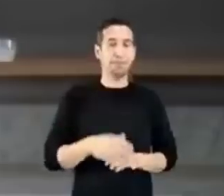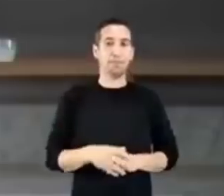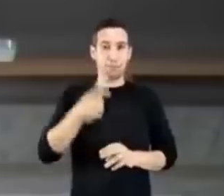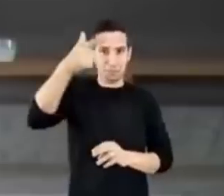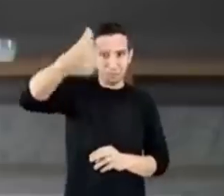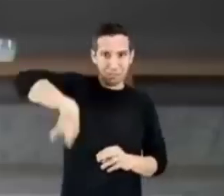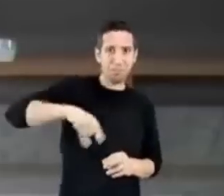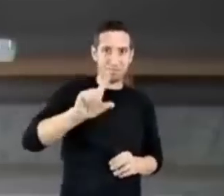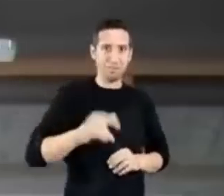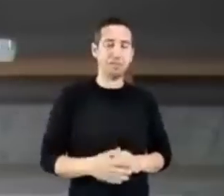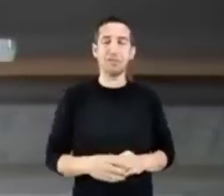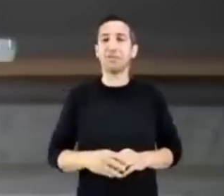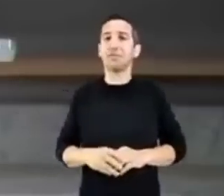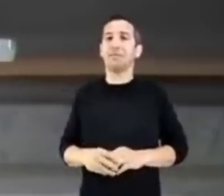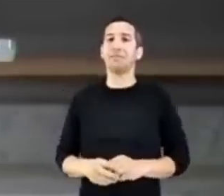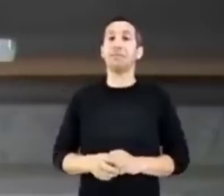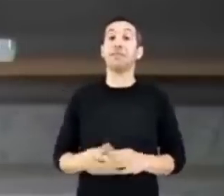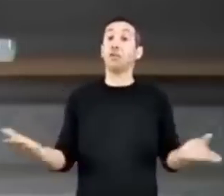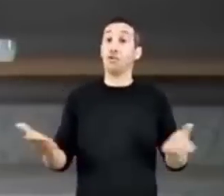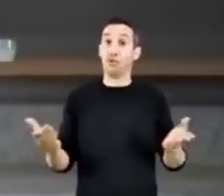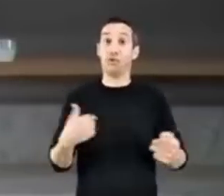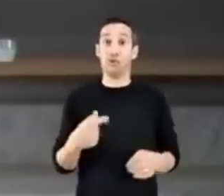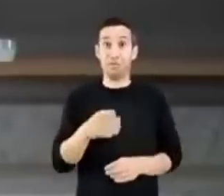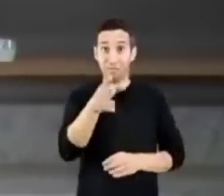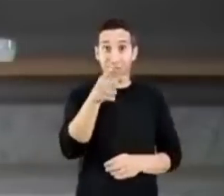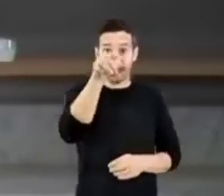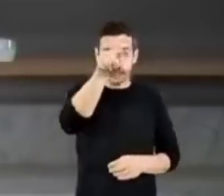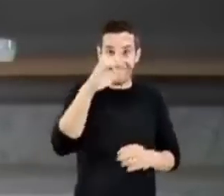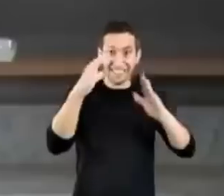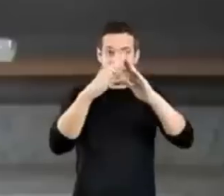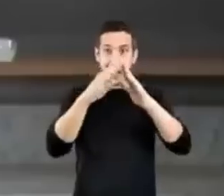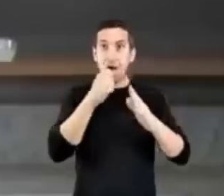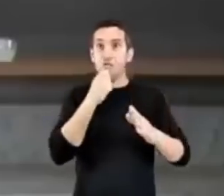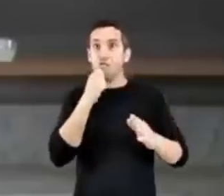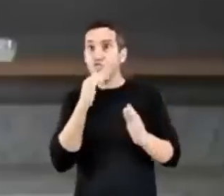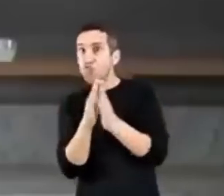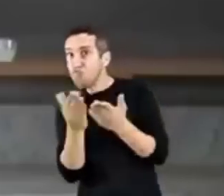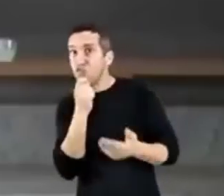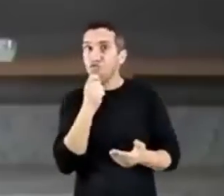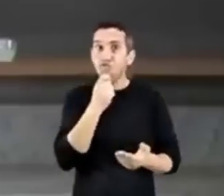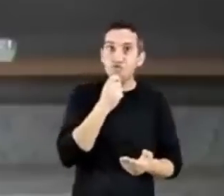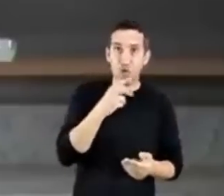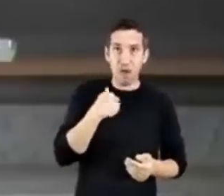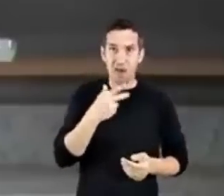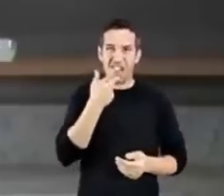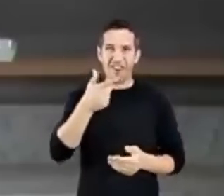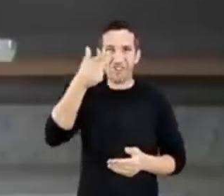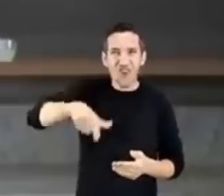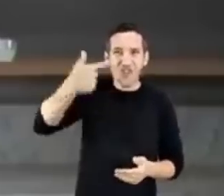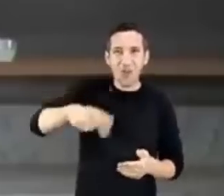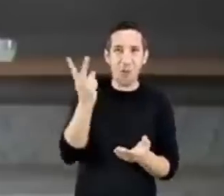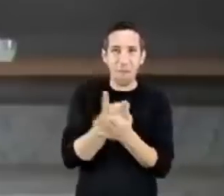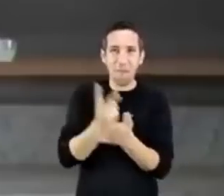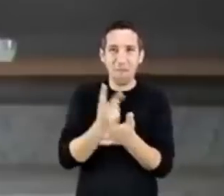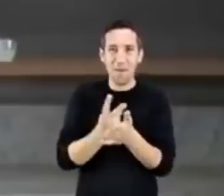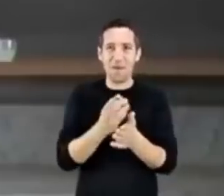sempre porque nós estamos ao vivo e quem tá em casa às vezes não tá preparado com a Bíblia na hora ele ele vai correr para buscar Bíblia e tal então a